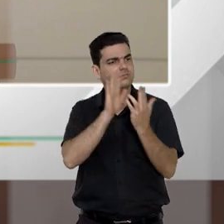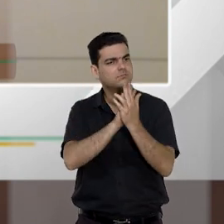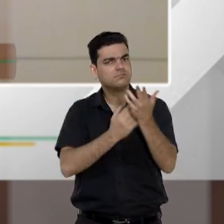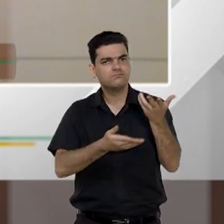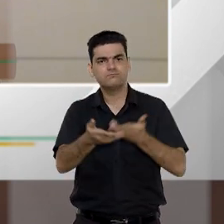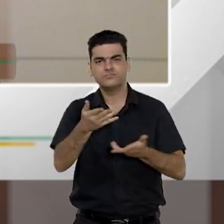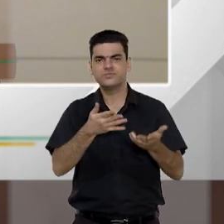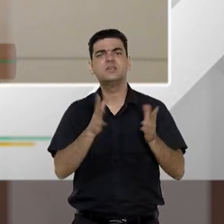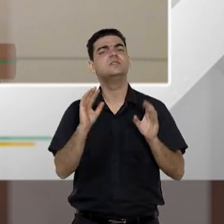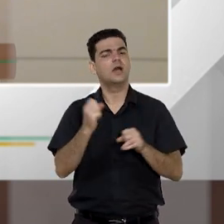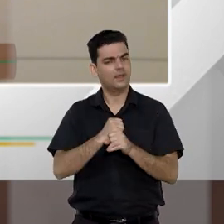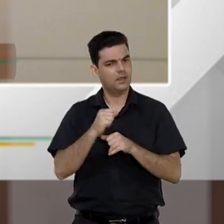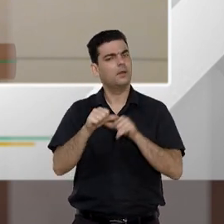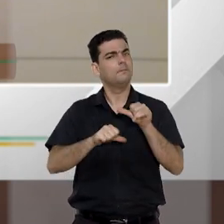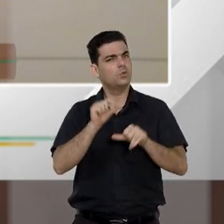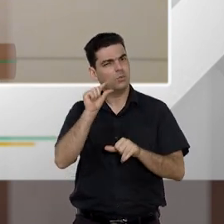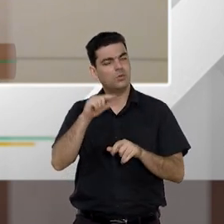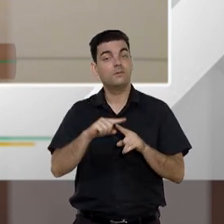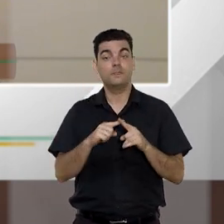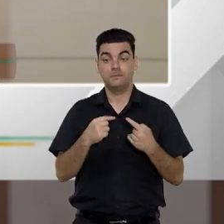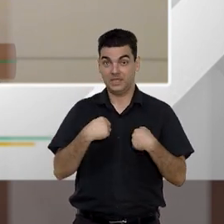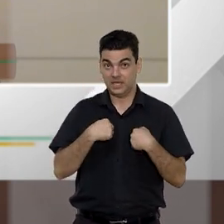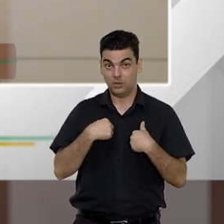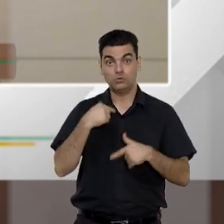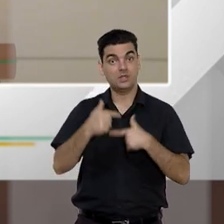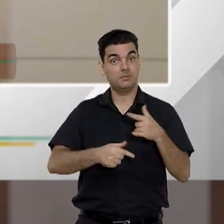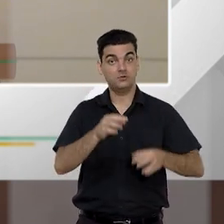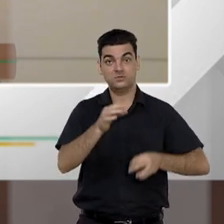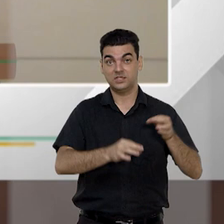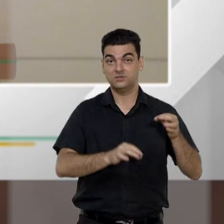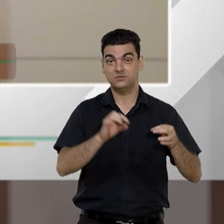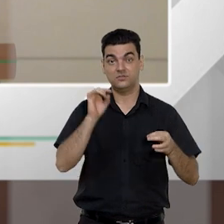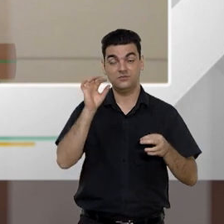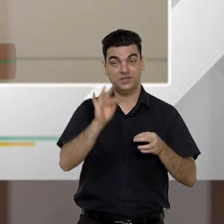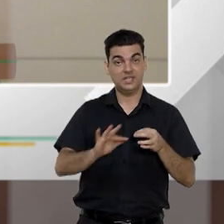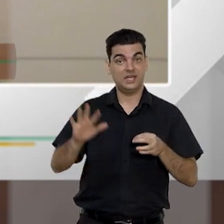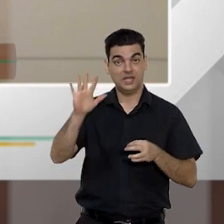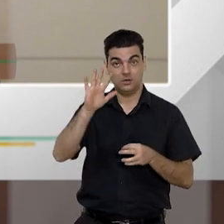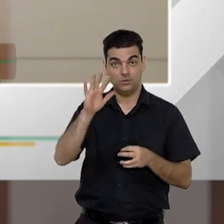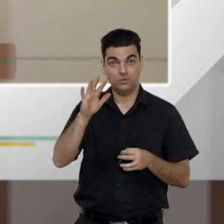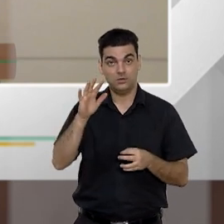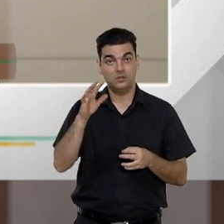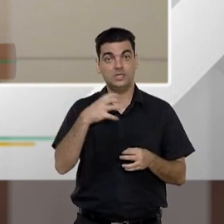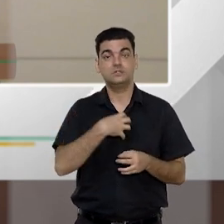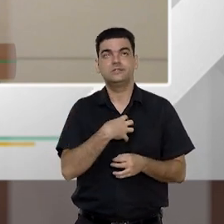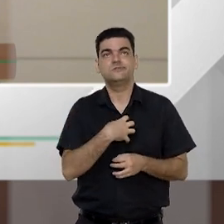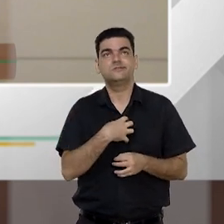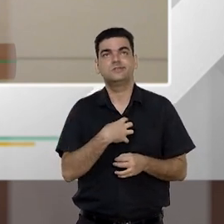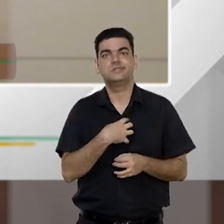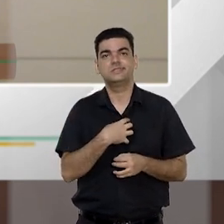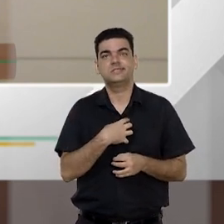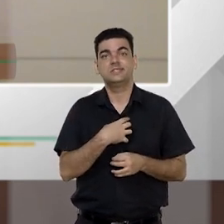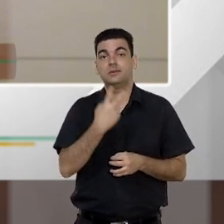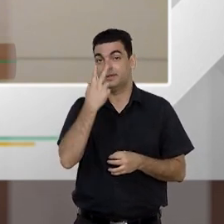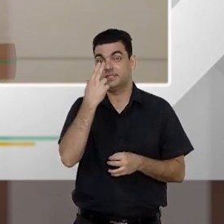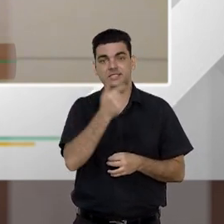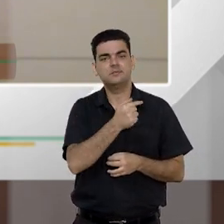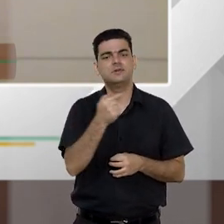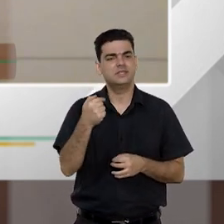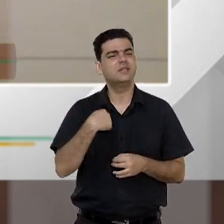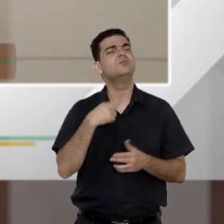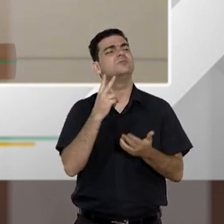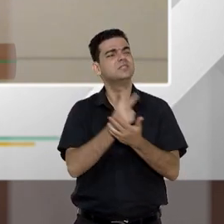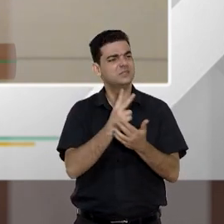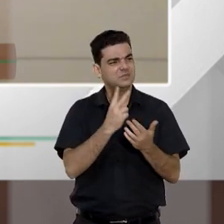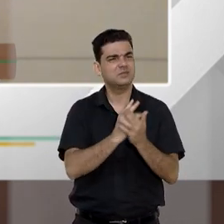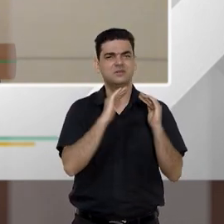cultura da conciliação, que mudou de muitos anos para cá, mas eu que atuo em juizado federal vejo que, claro,